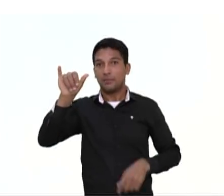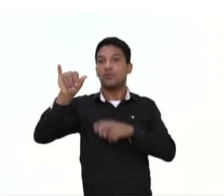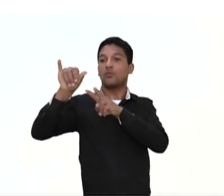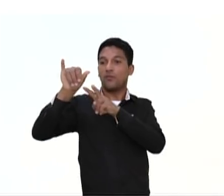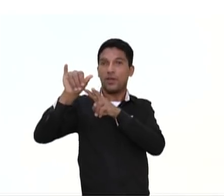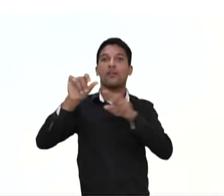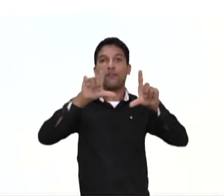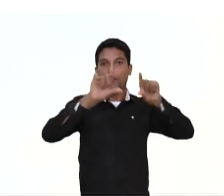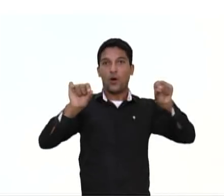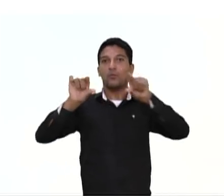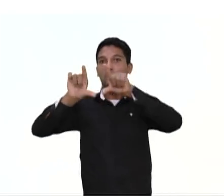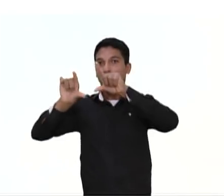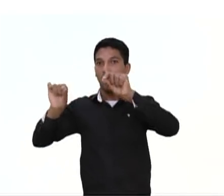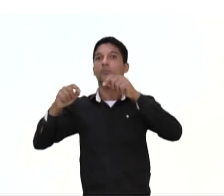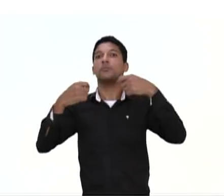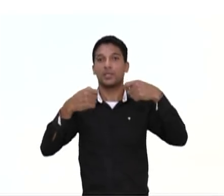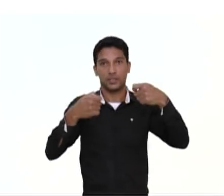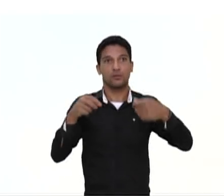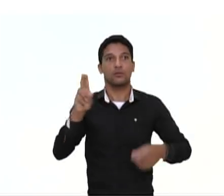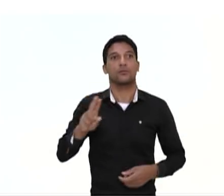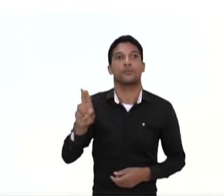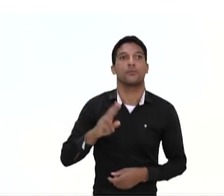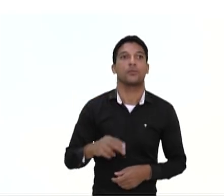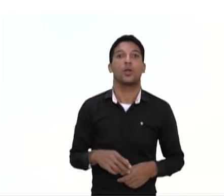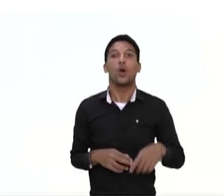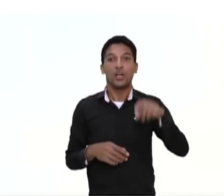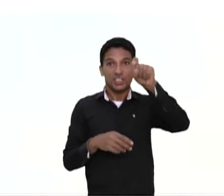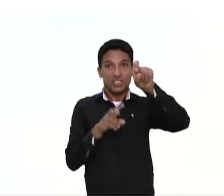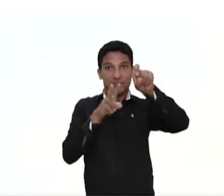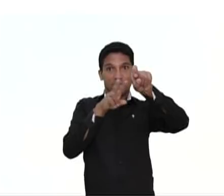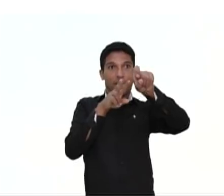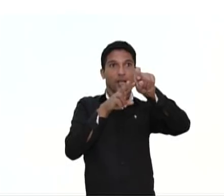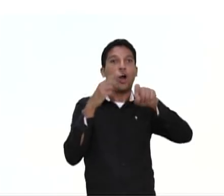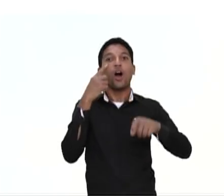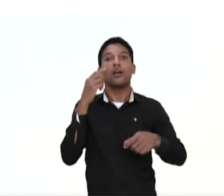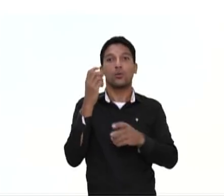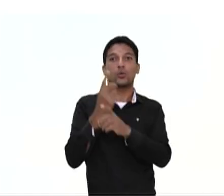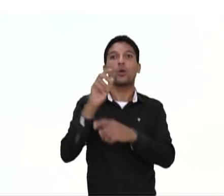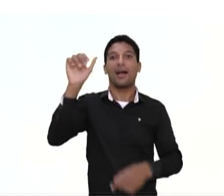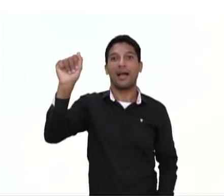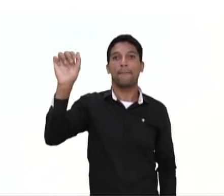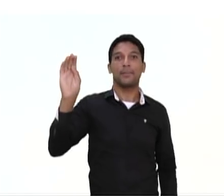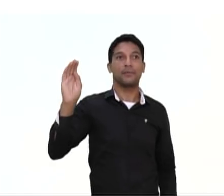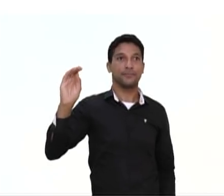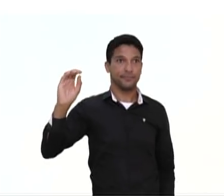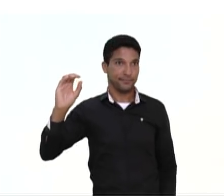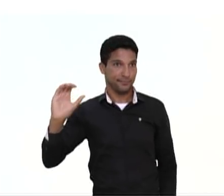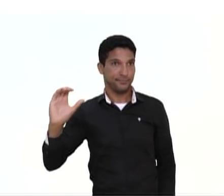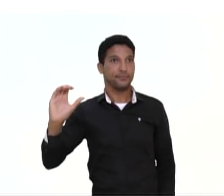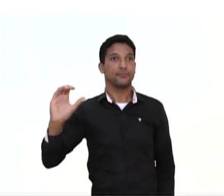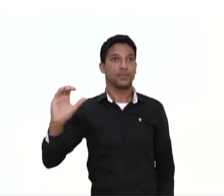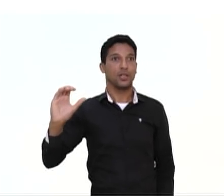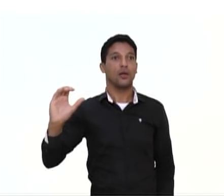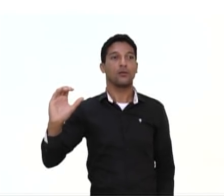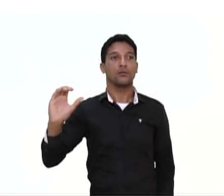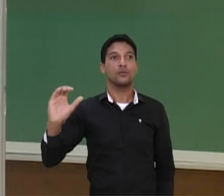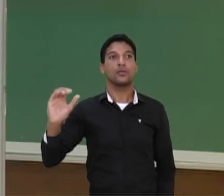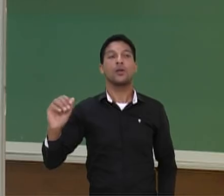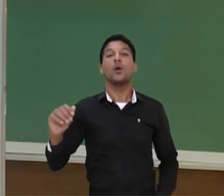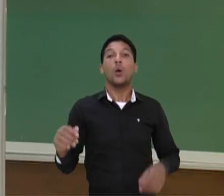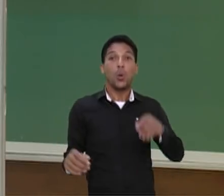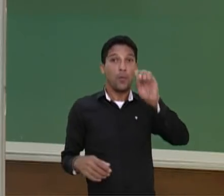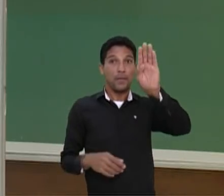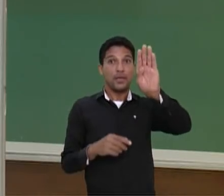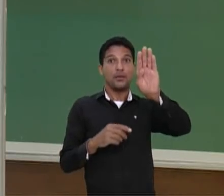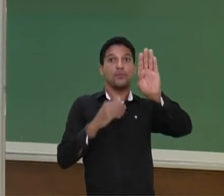parte do vértice eu determinei o valor de ar de beheira descer no b substituir os